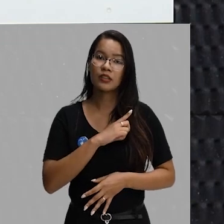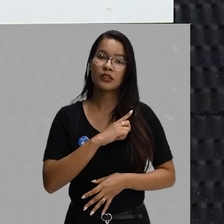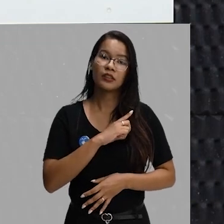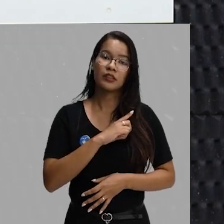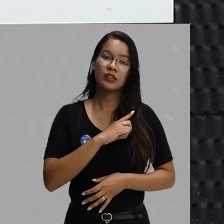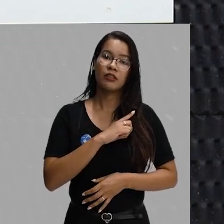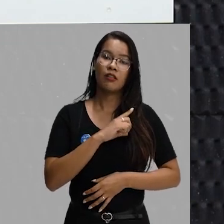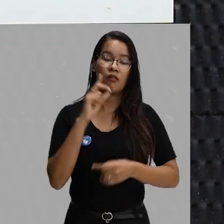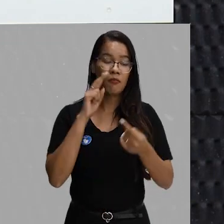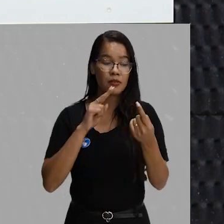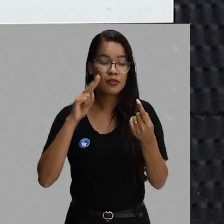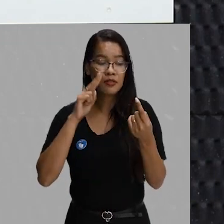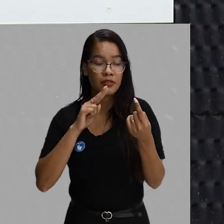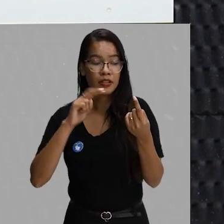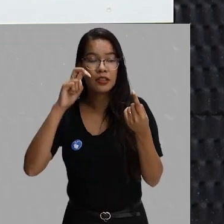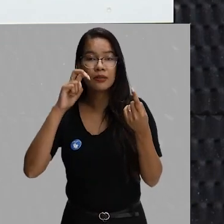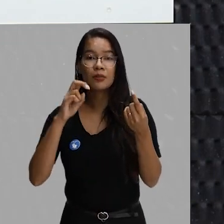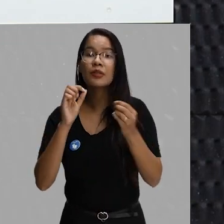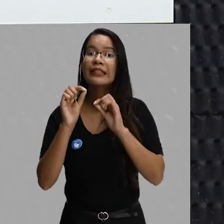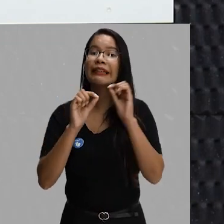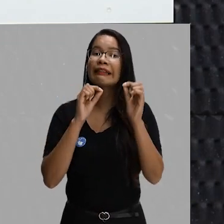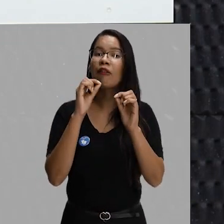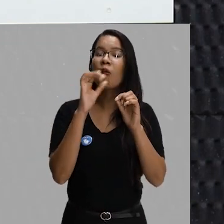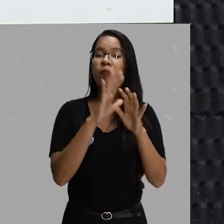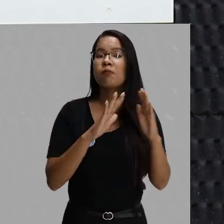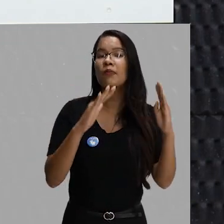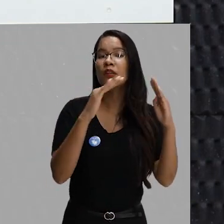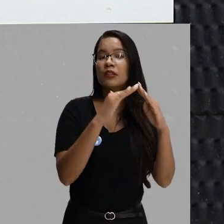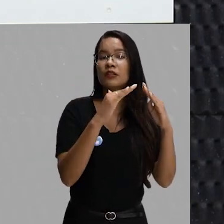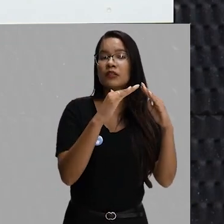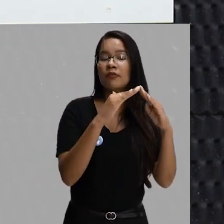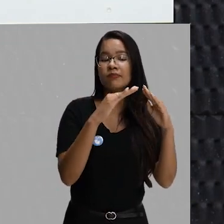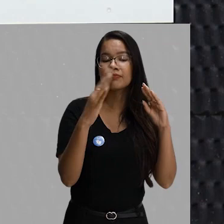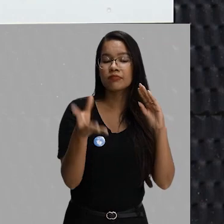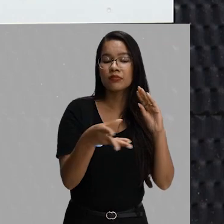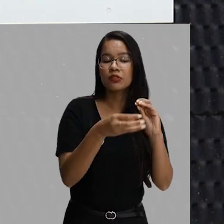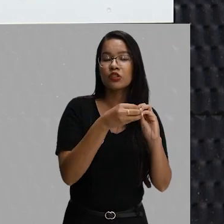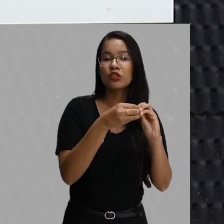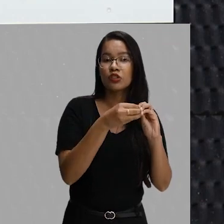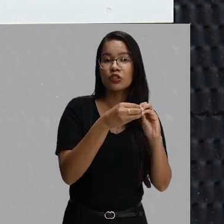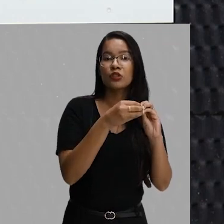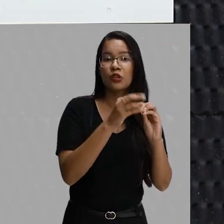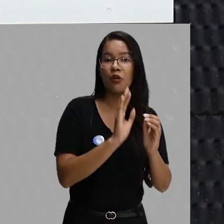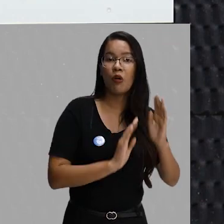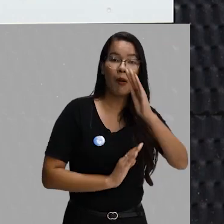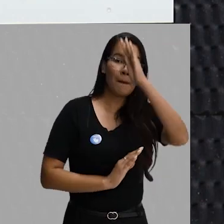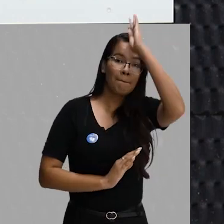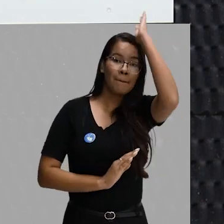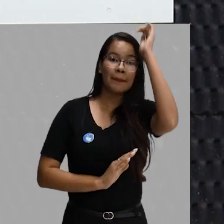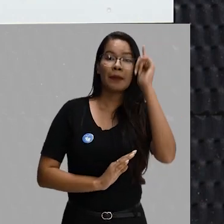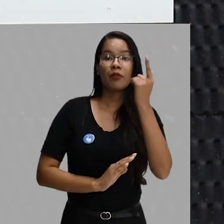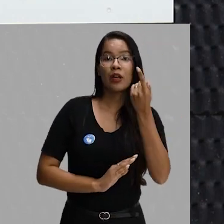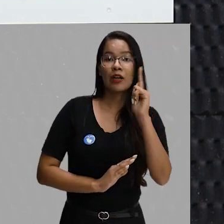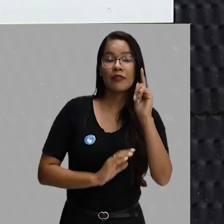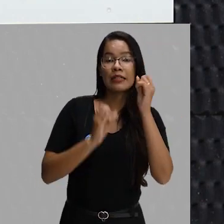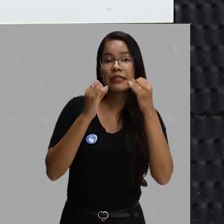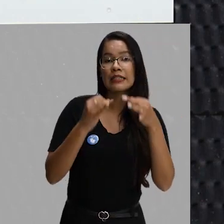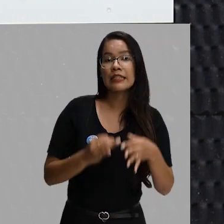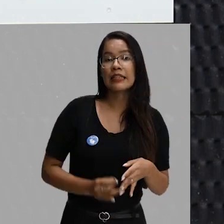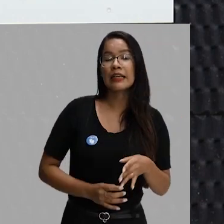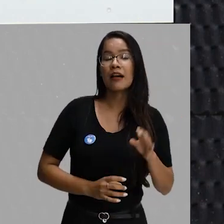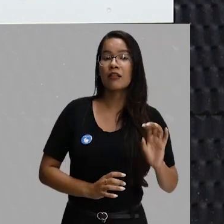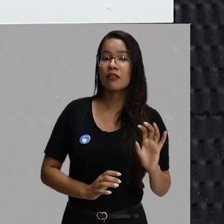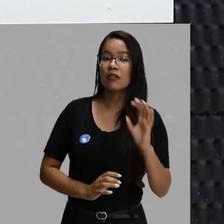vamos observar que a ocupação de Roma, geograficamente falando, ela é